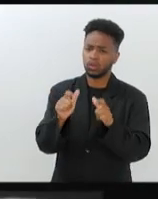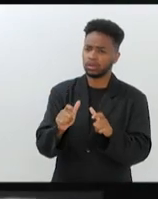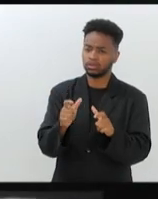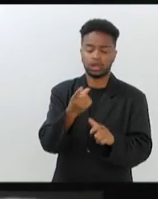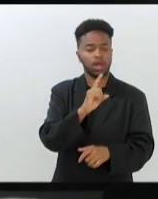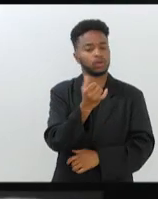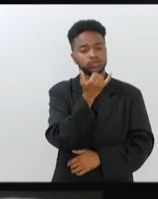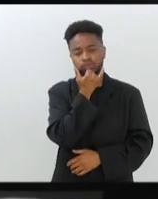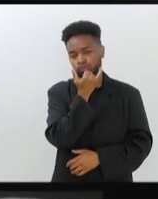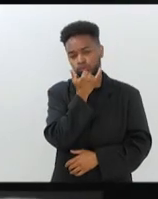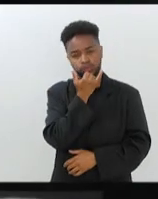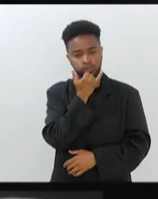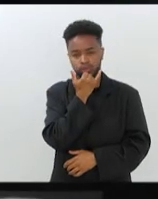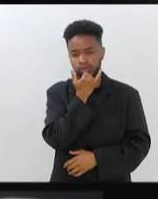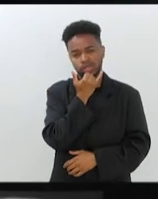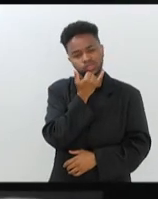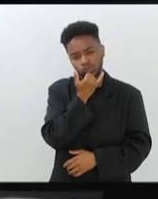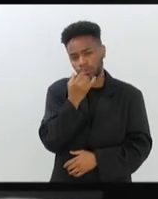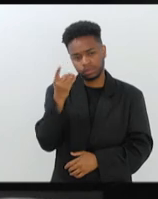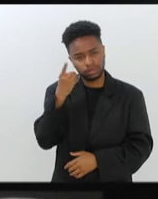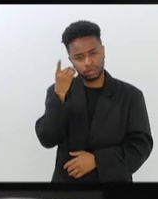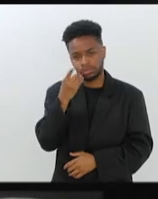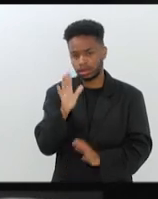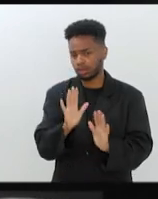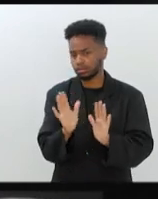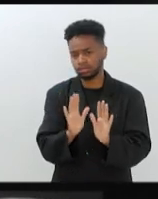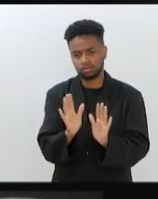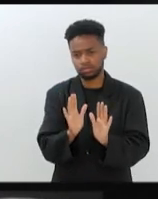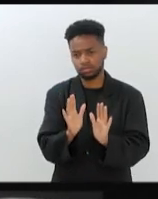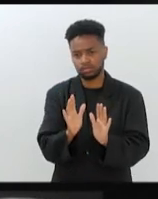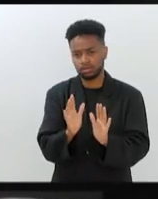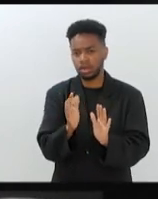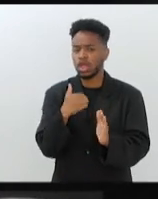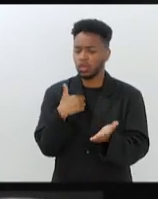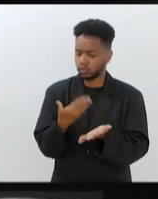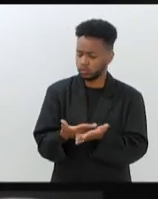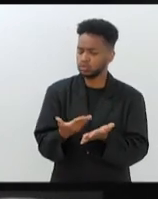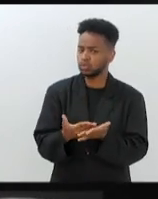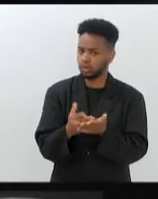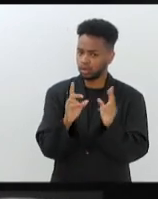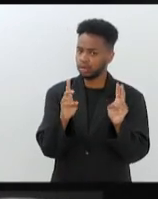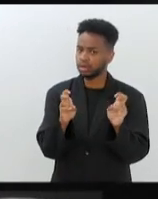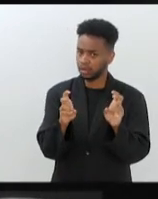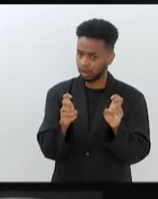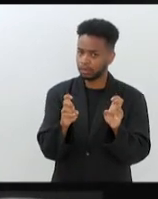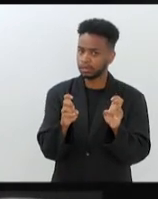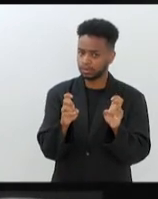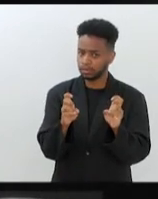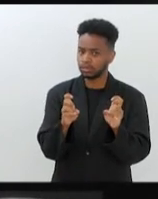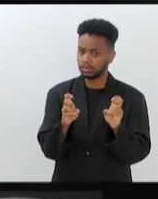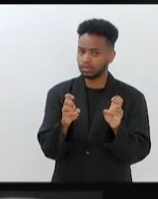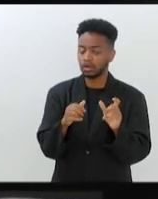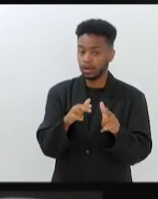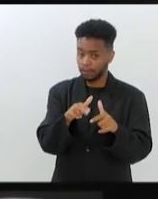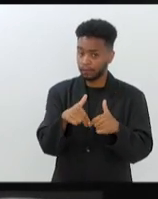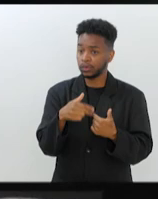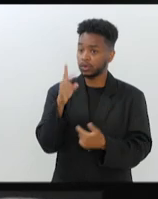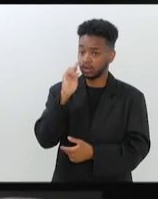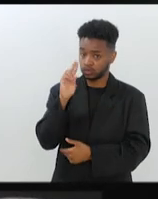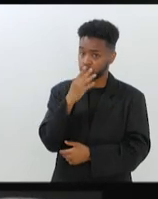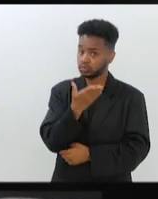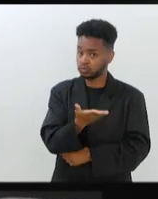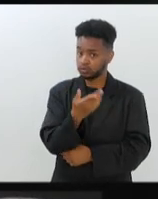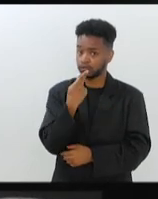desculpa desculpa Deputado esse caso eu me debrucei sobre esse caso exatamente por conta dessa